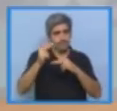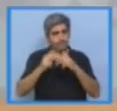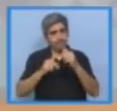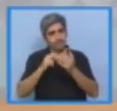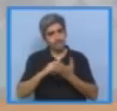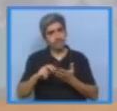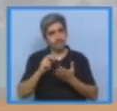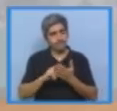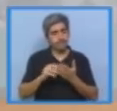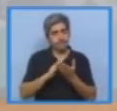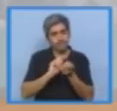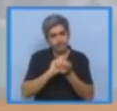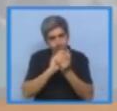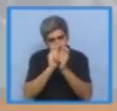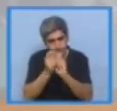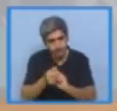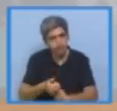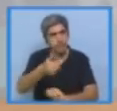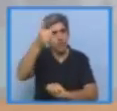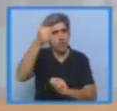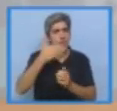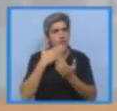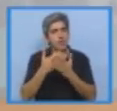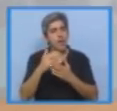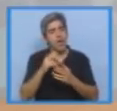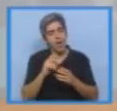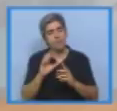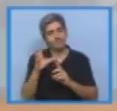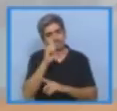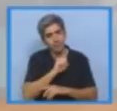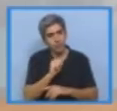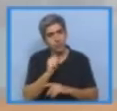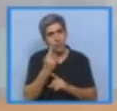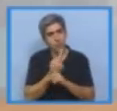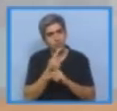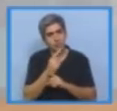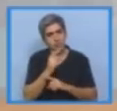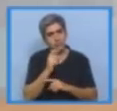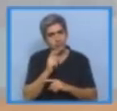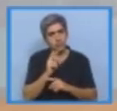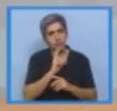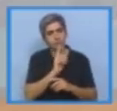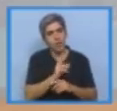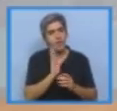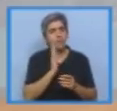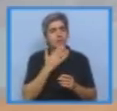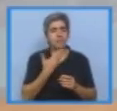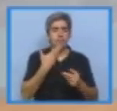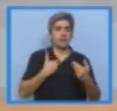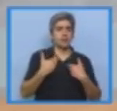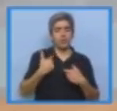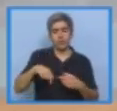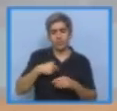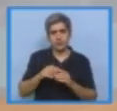melhorando e sendo capaz de ir mais longe e darmos mais resposta também àquilo que vão sendo as solicitações. Nós somos uma